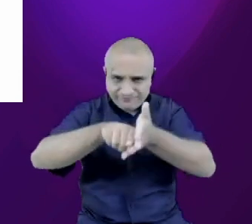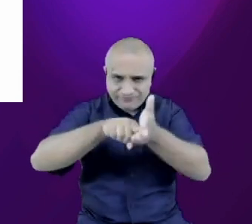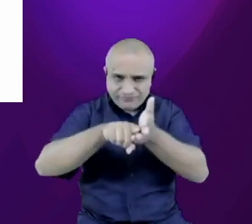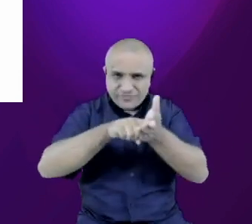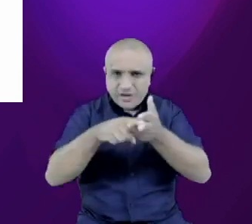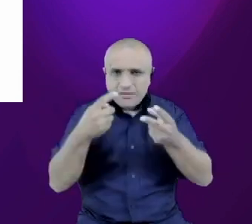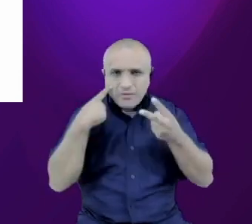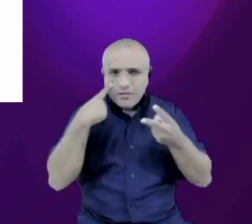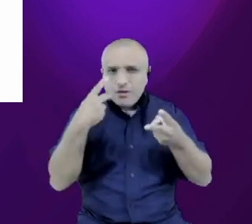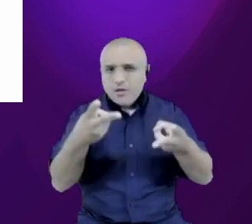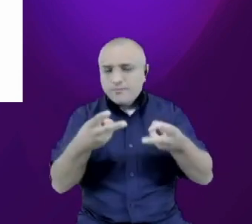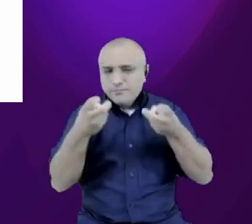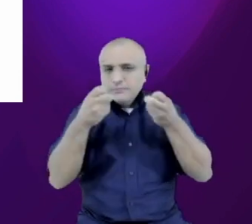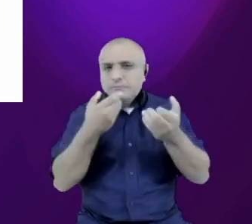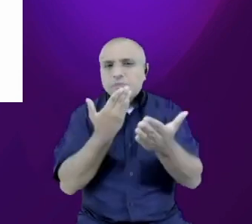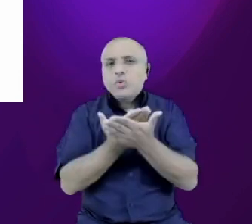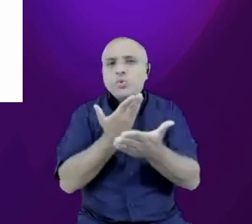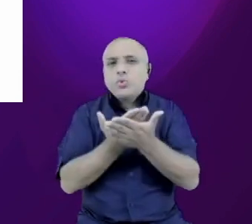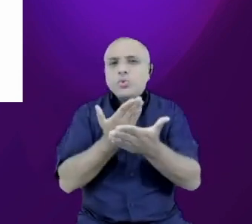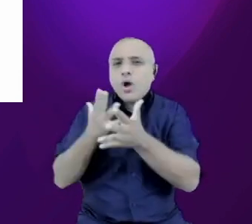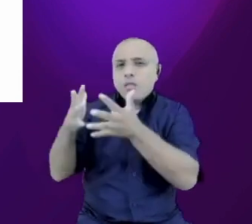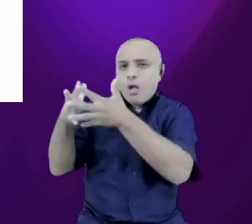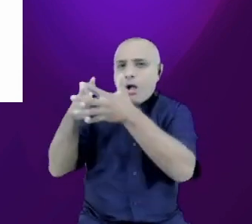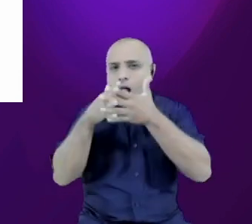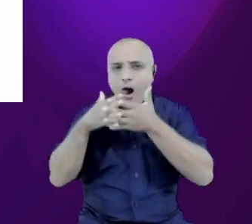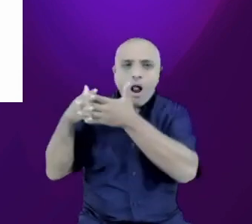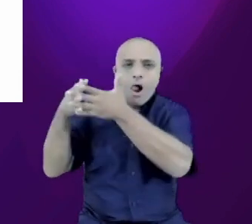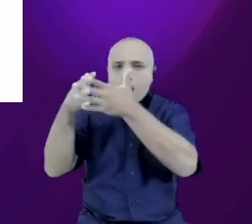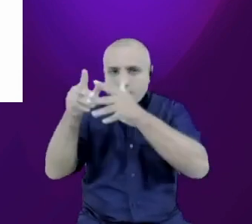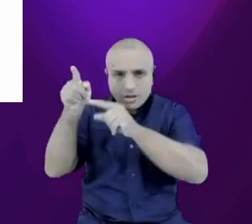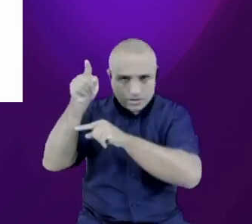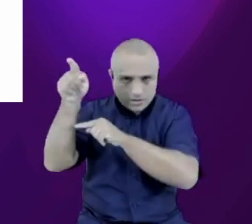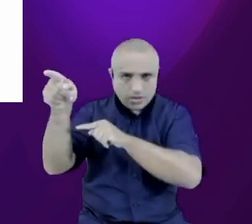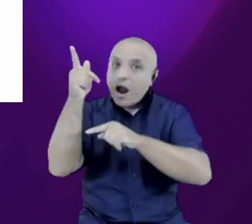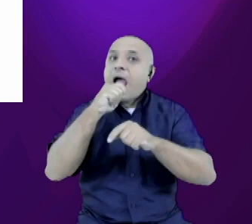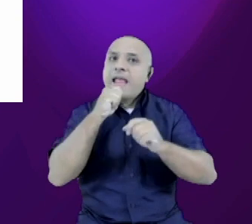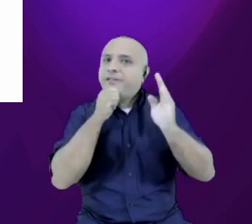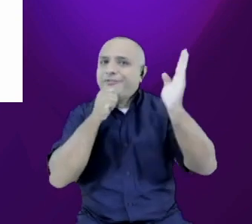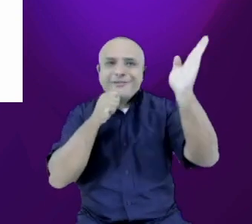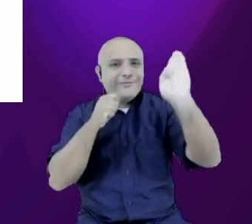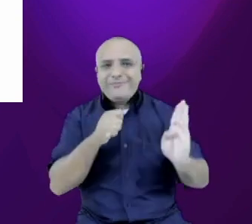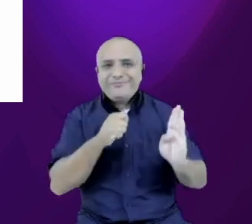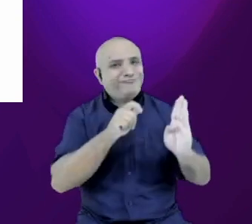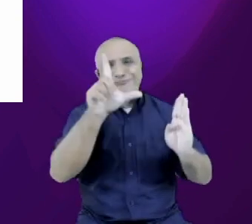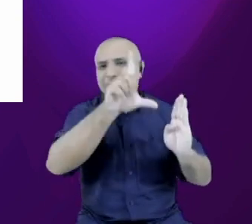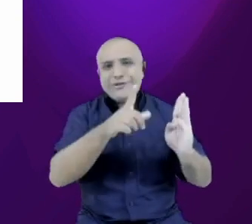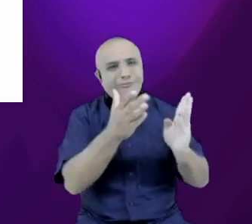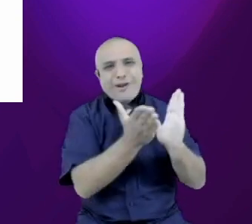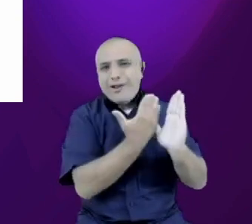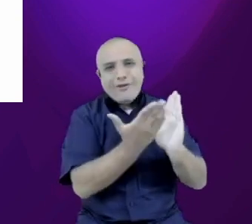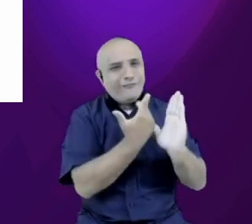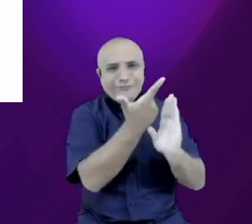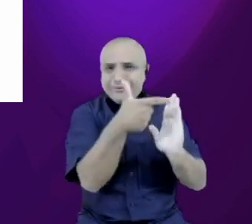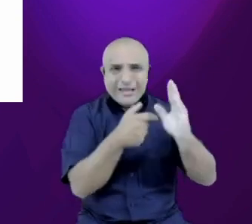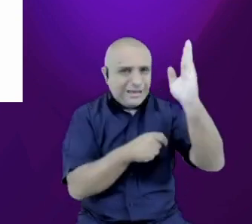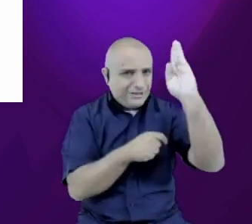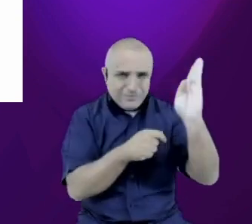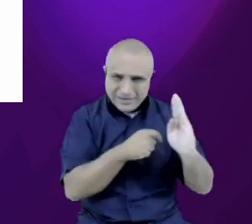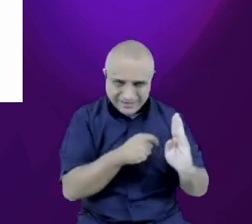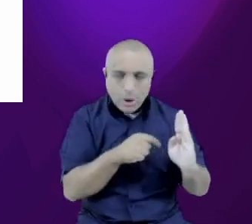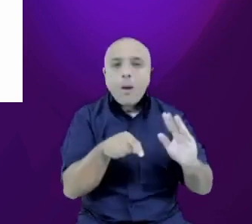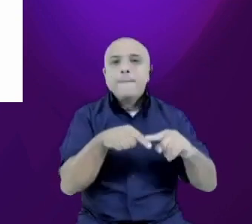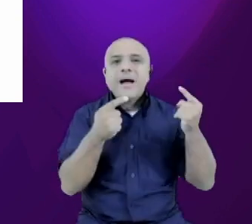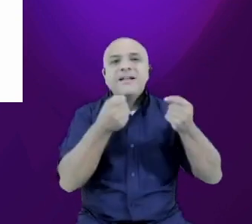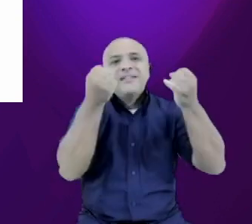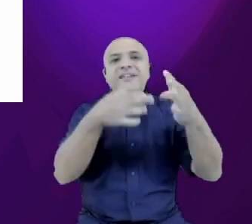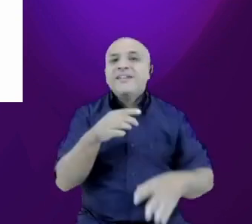observou, aqui são estudos americanos, a gente não tem uma literatura robusta brasileira para falar sobre esse tema ainda, tá? Nesse primeiro